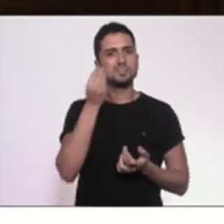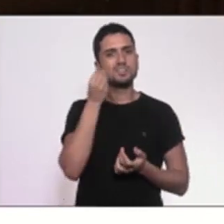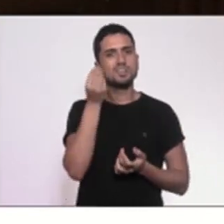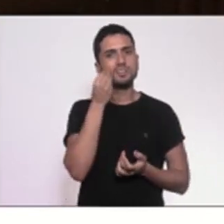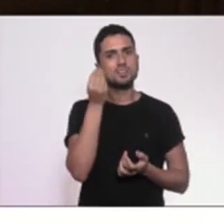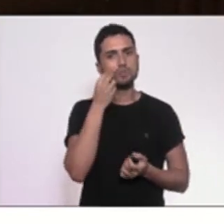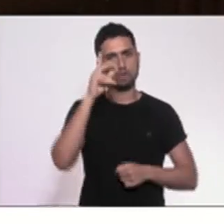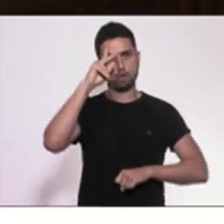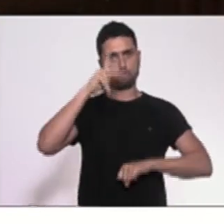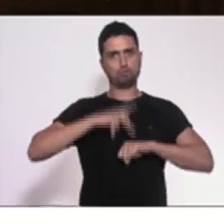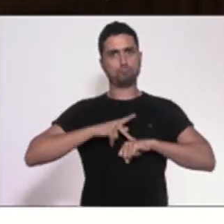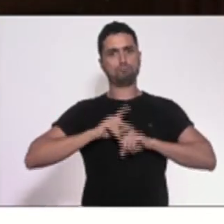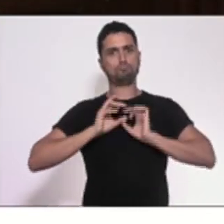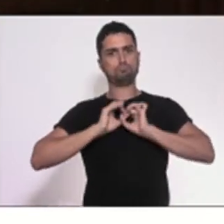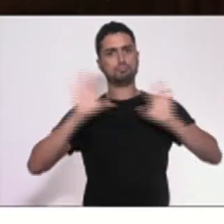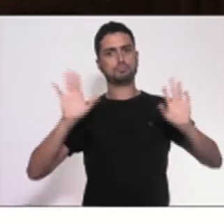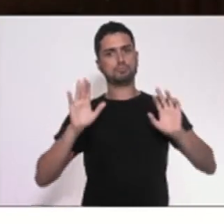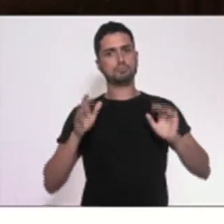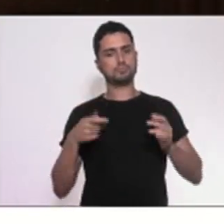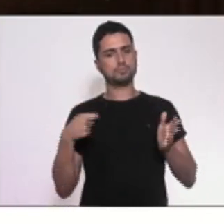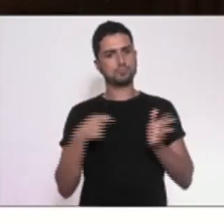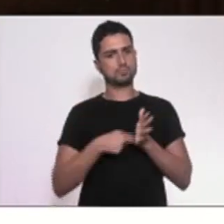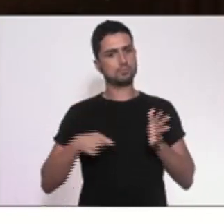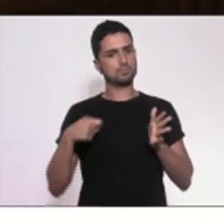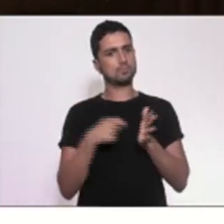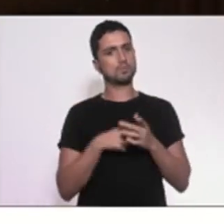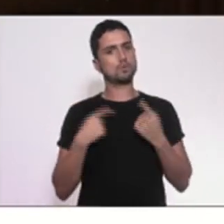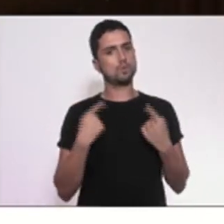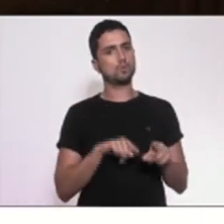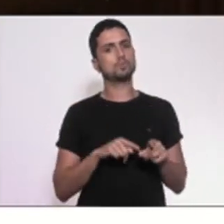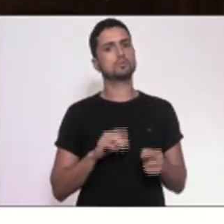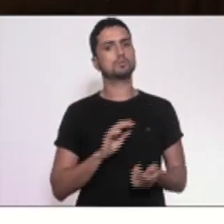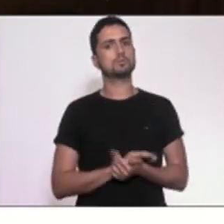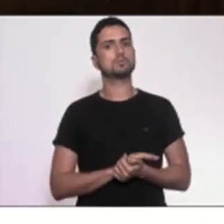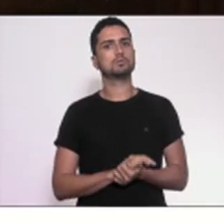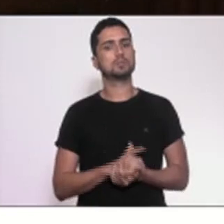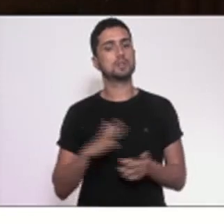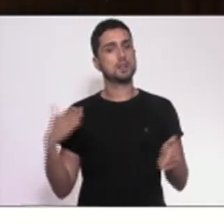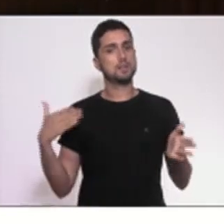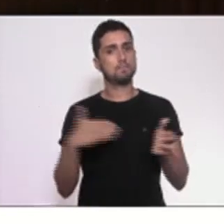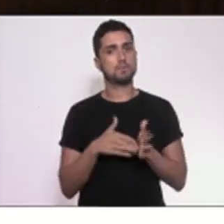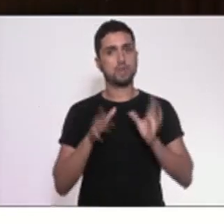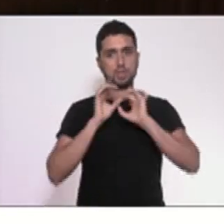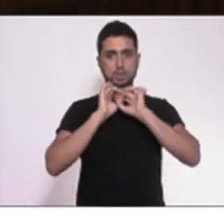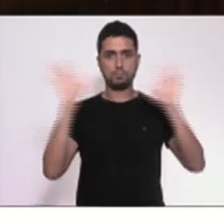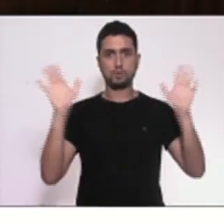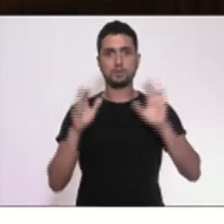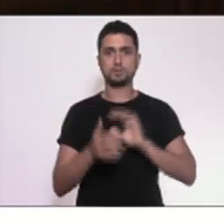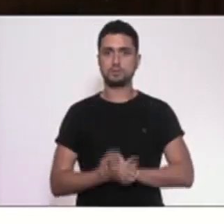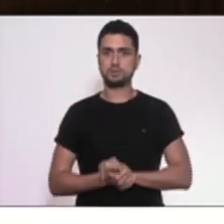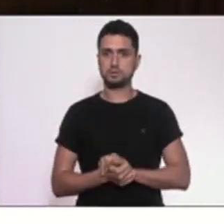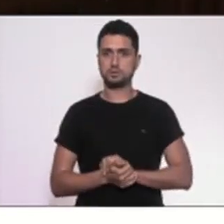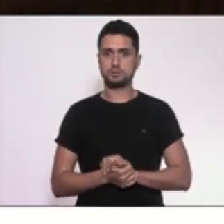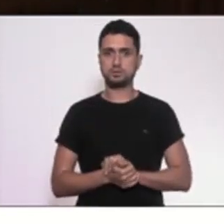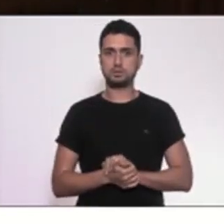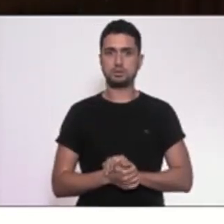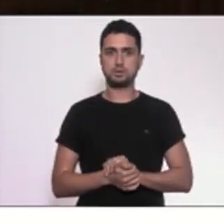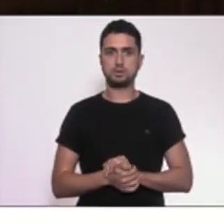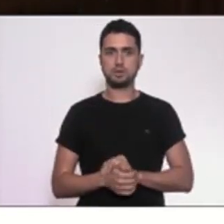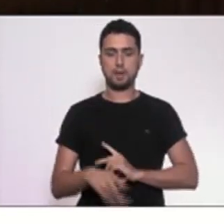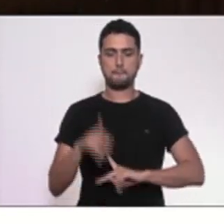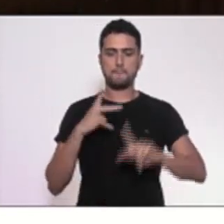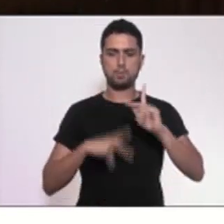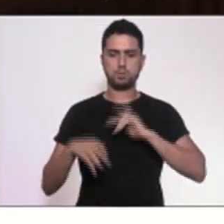autoritarismo no Brasil. Não tensionam os limites da nossa democracia para ampliar a participação popular,